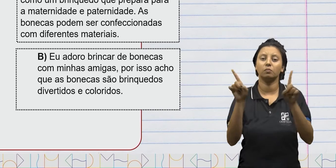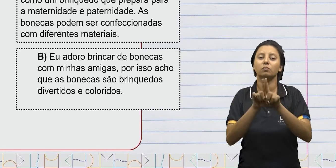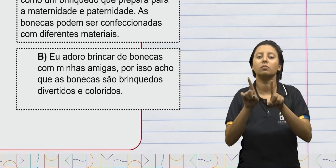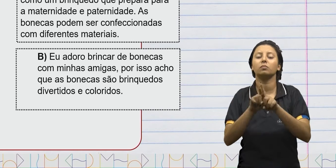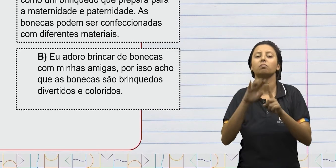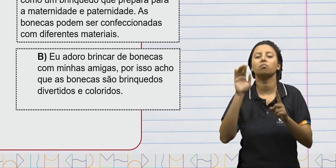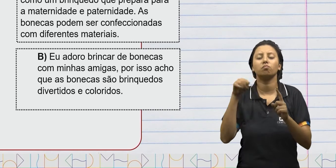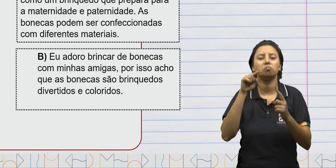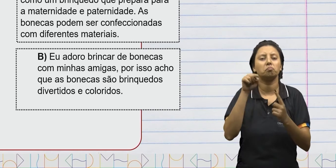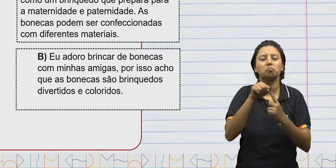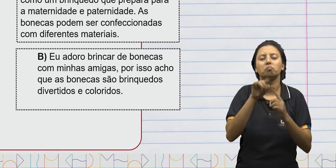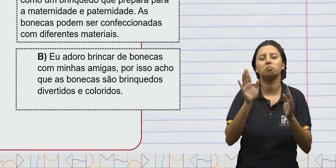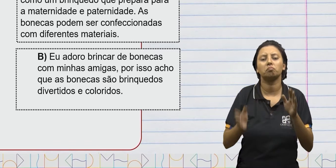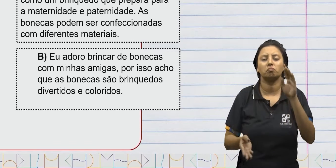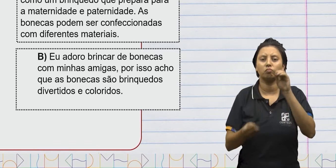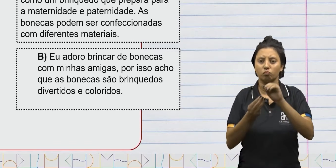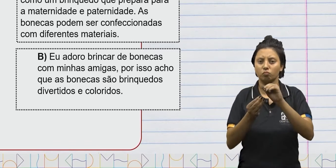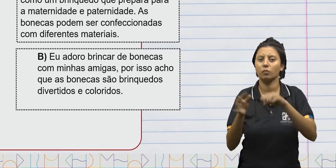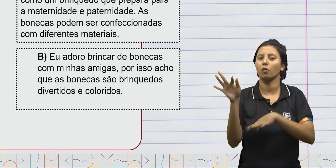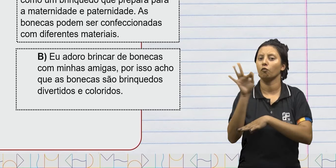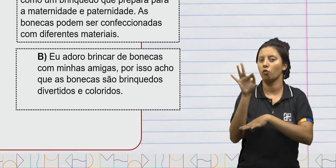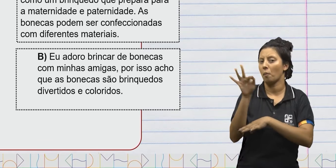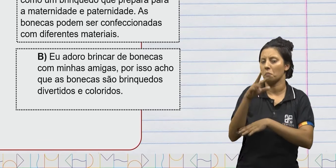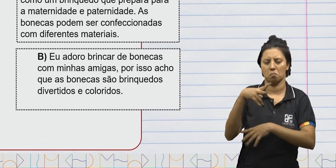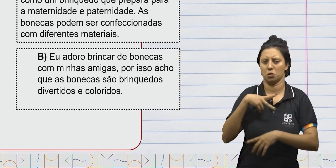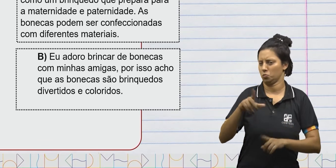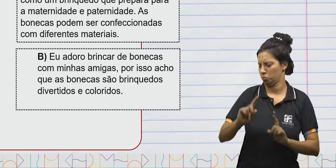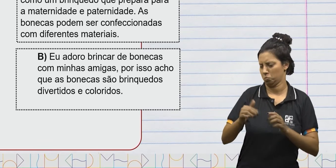objetivo. Um texto formal e impessoal.